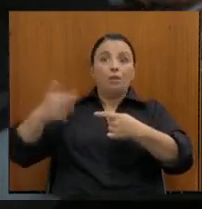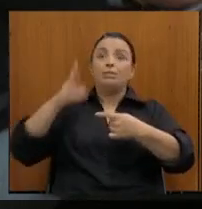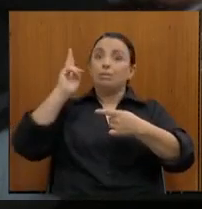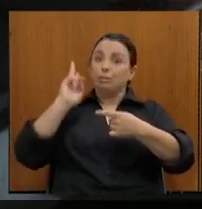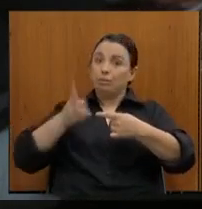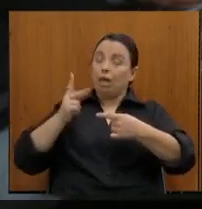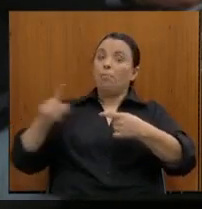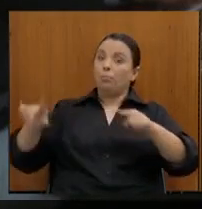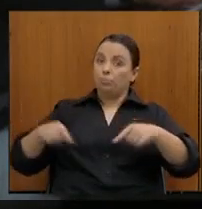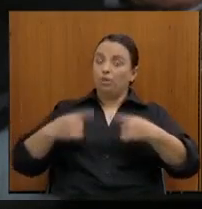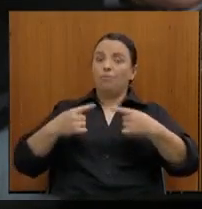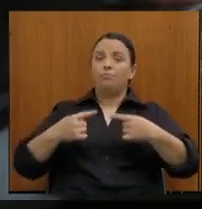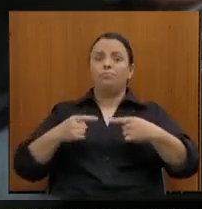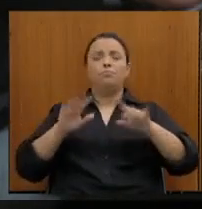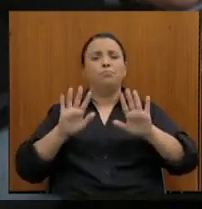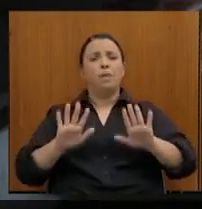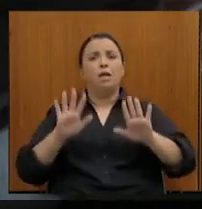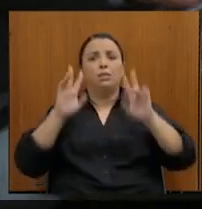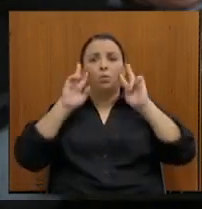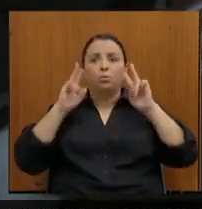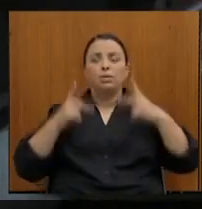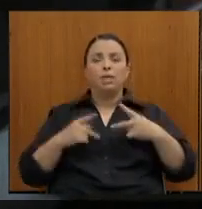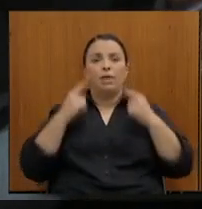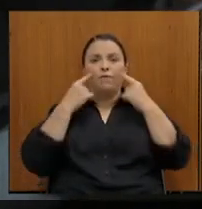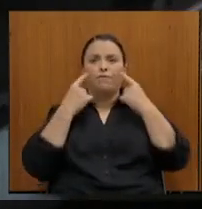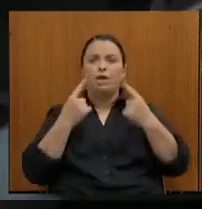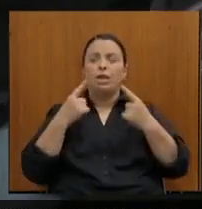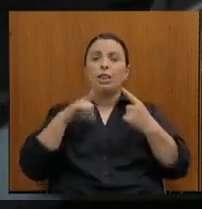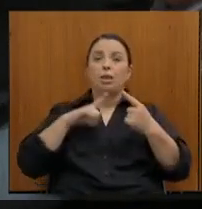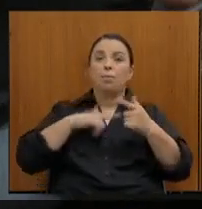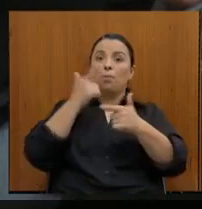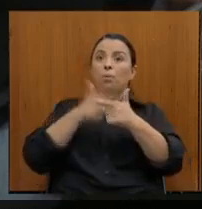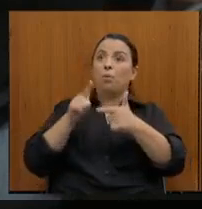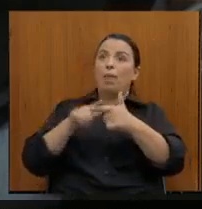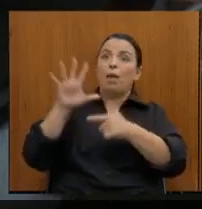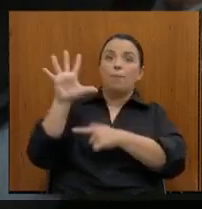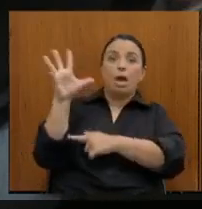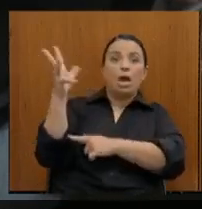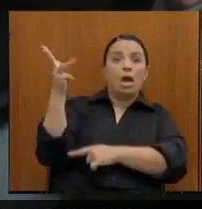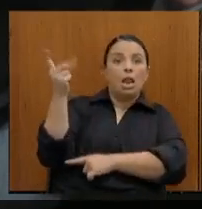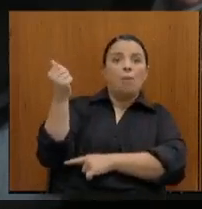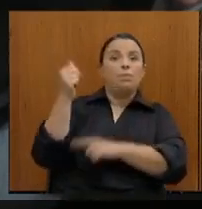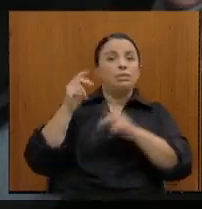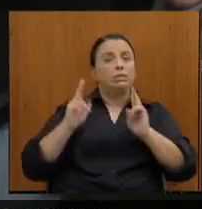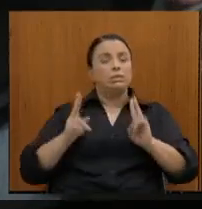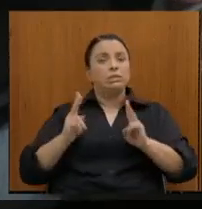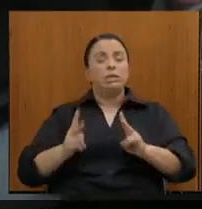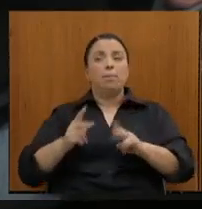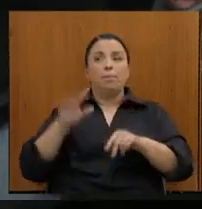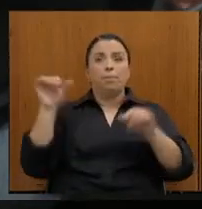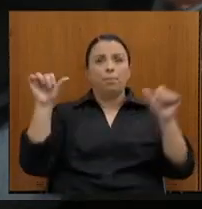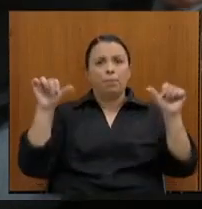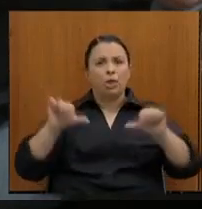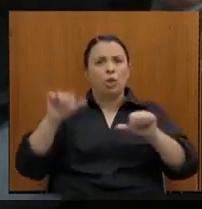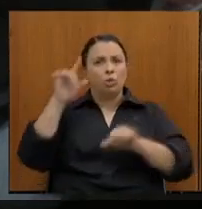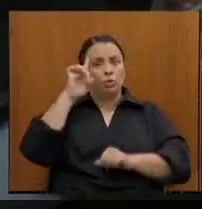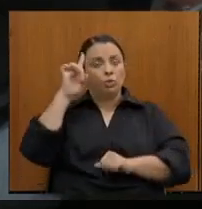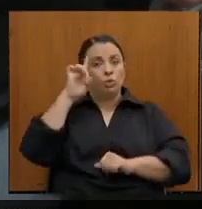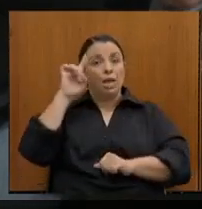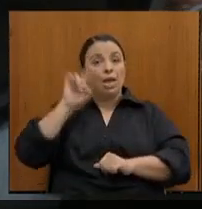quando a humanidade se der para com a crise climática cada vez mais brutal esse desafio